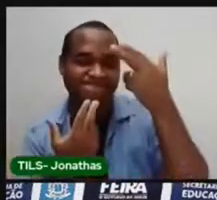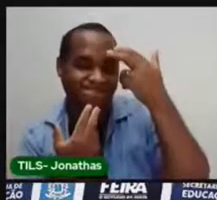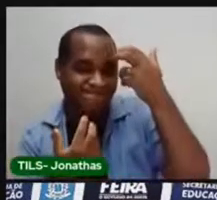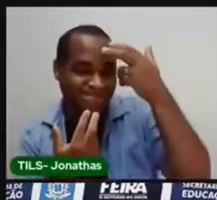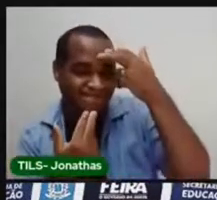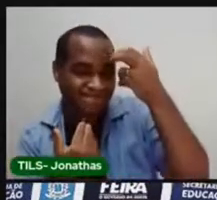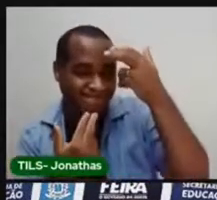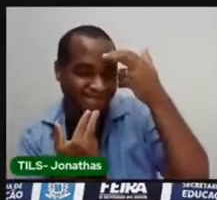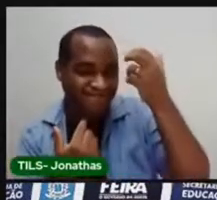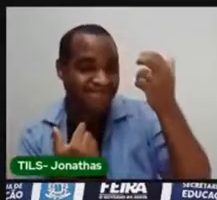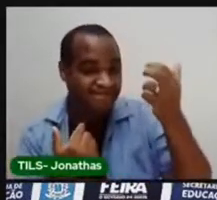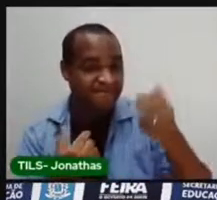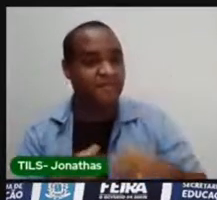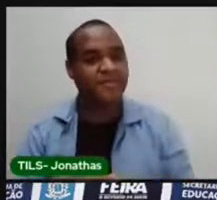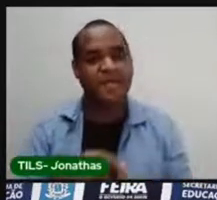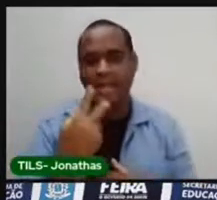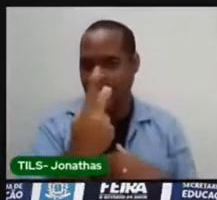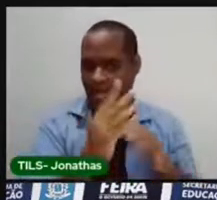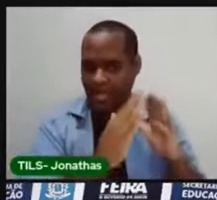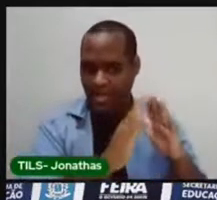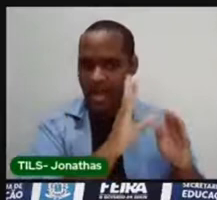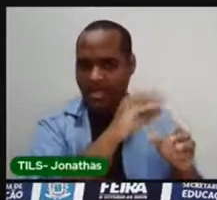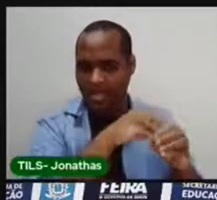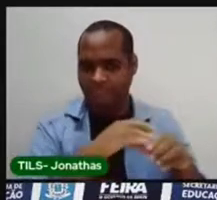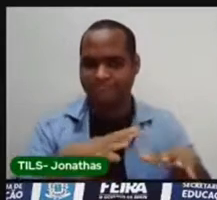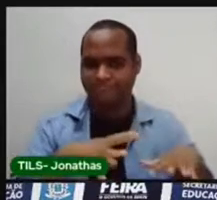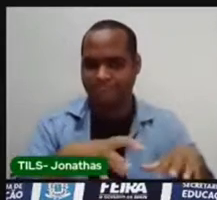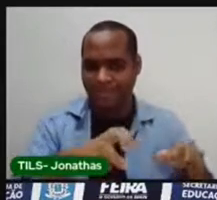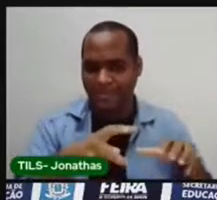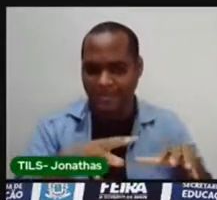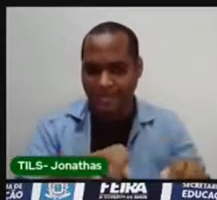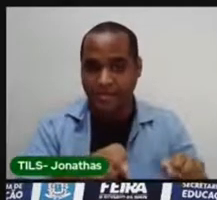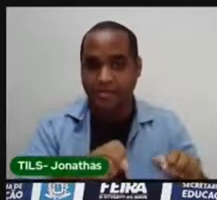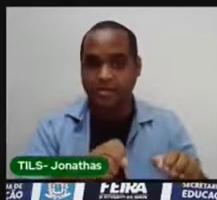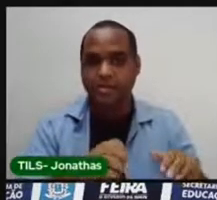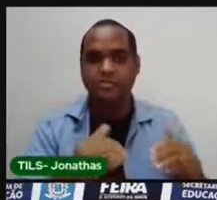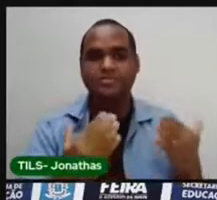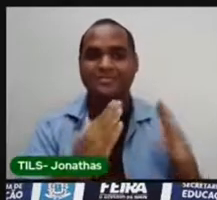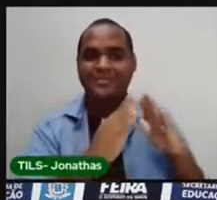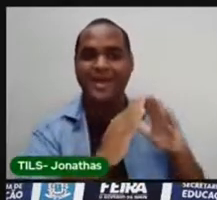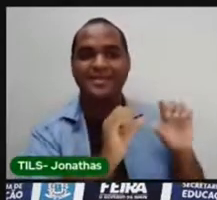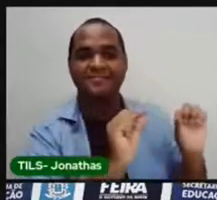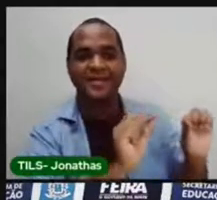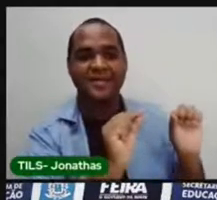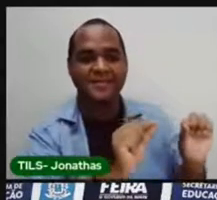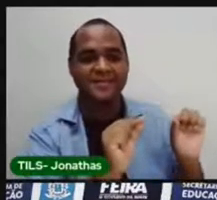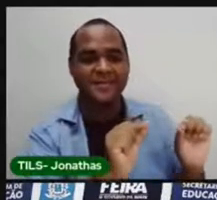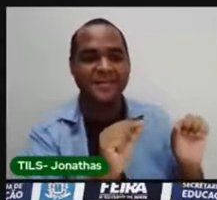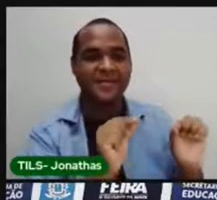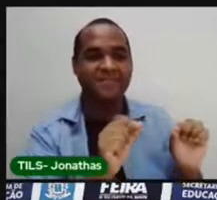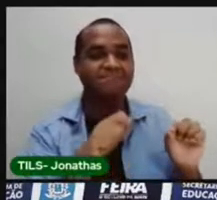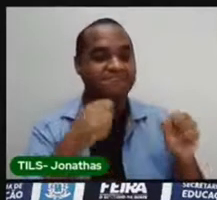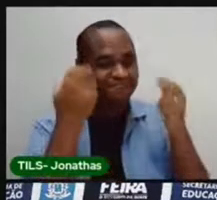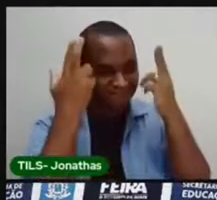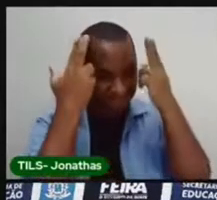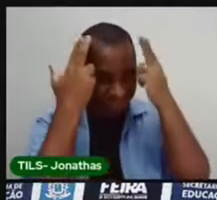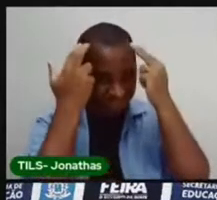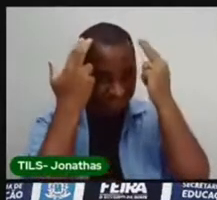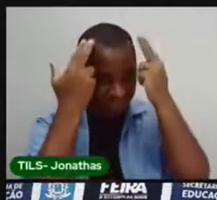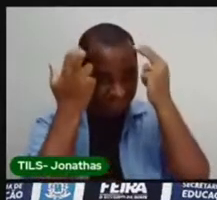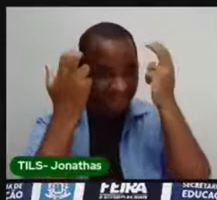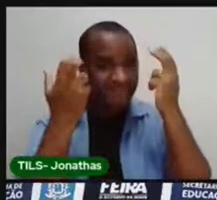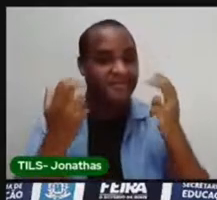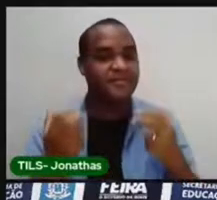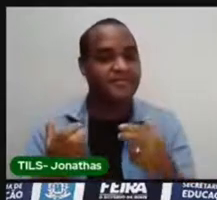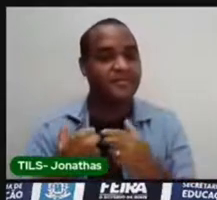é a cabrita. Essa casa é de cimento. Quem mora nela é o